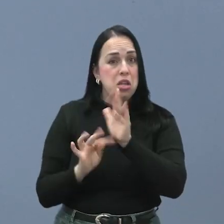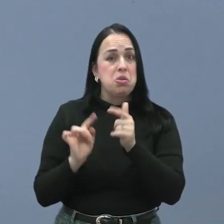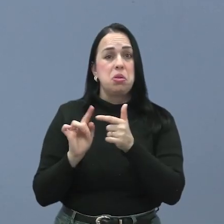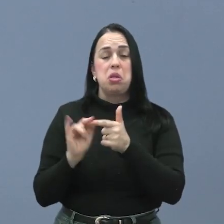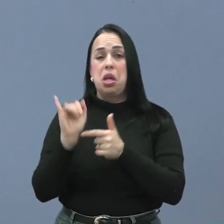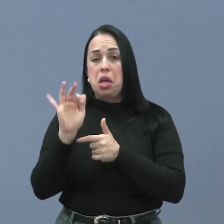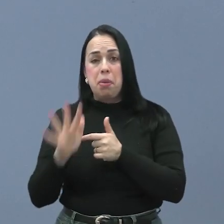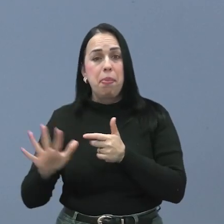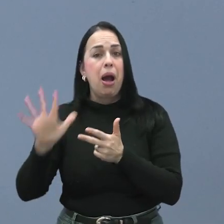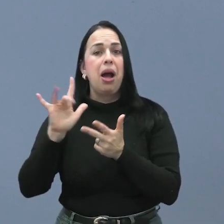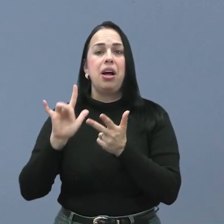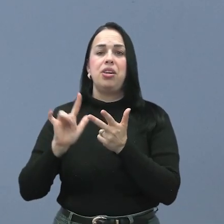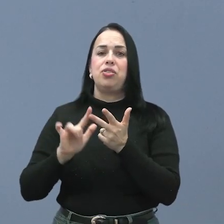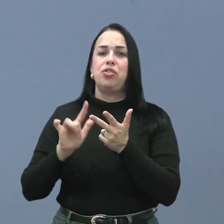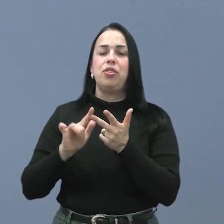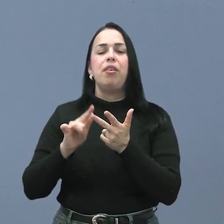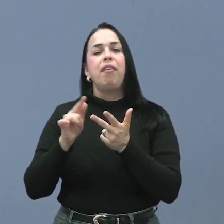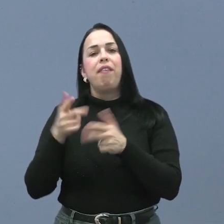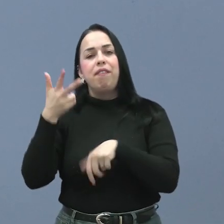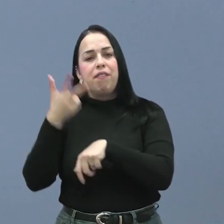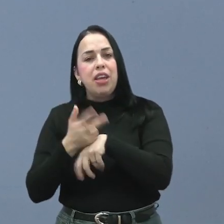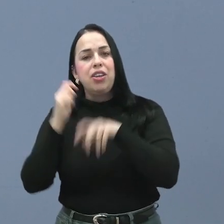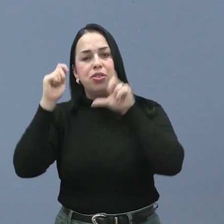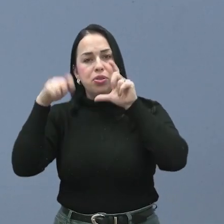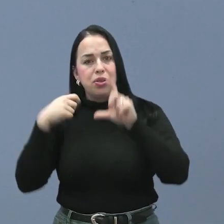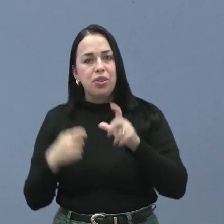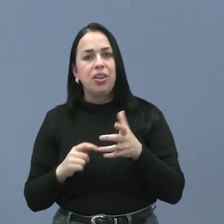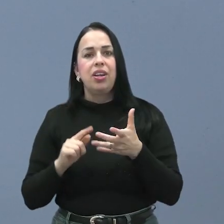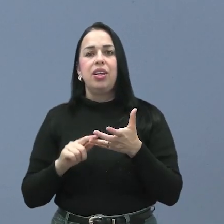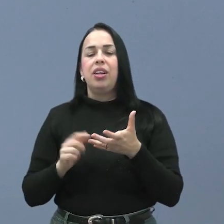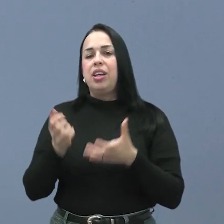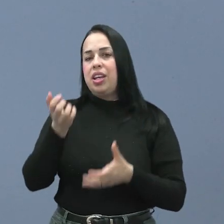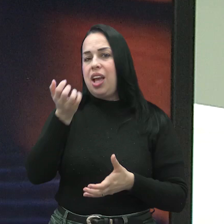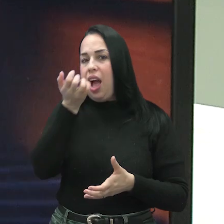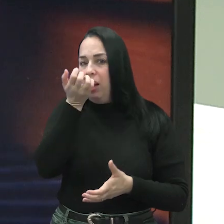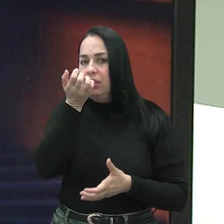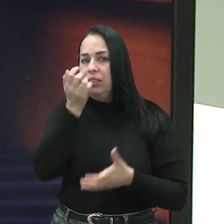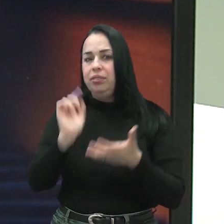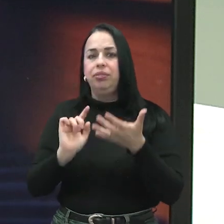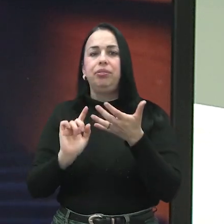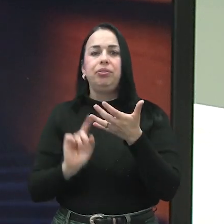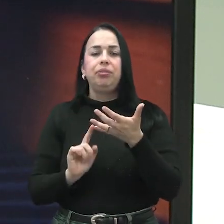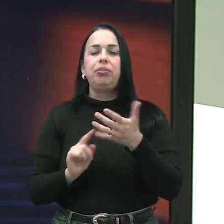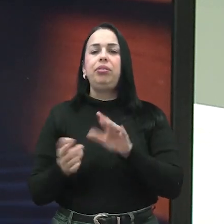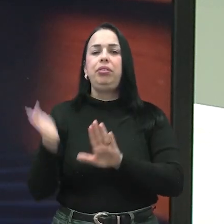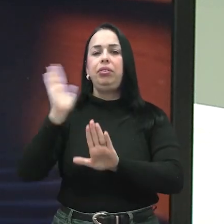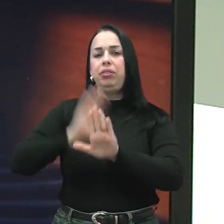novos textos, imagens, vídeos, áudios e códigos, a partir de